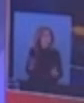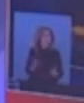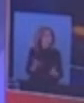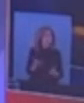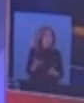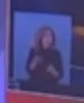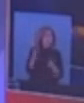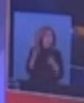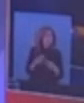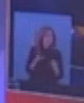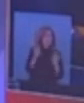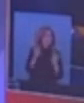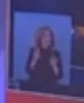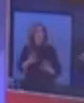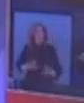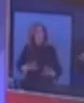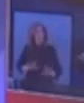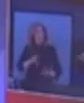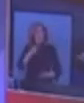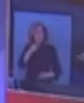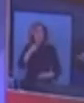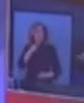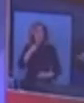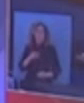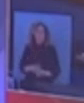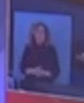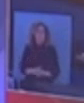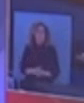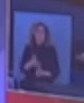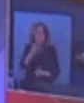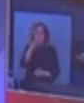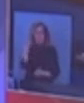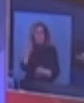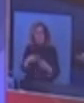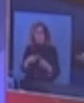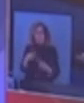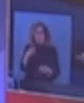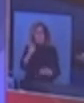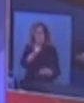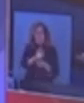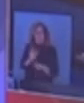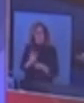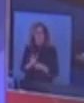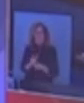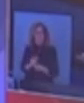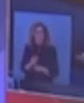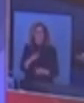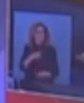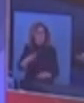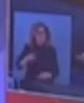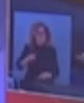Como não aceita perder, vem então e aprova um projeto de lei, mas que, ao que tudo indica, o